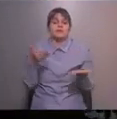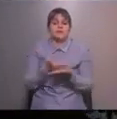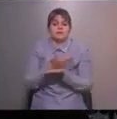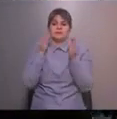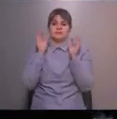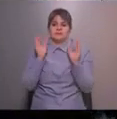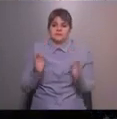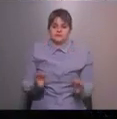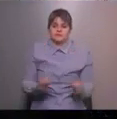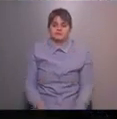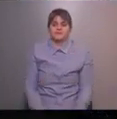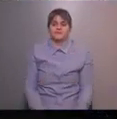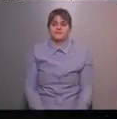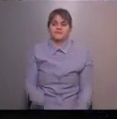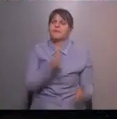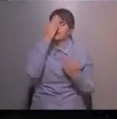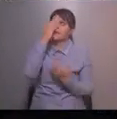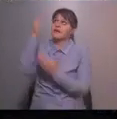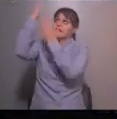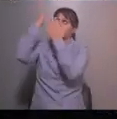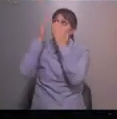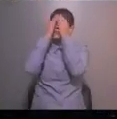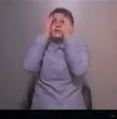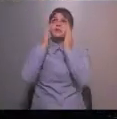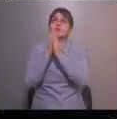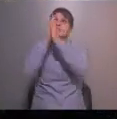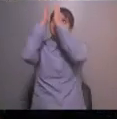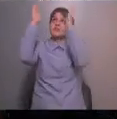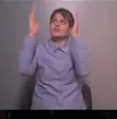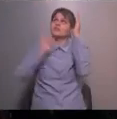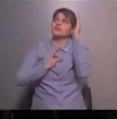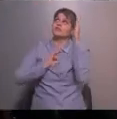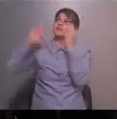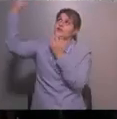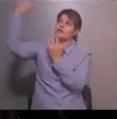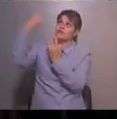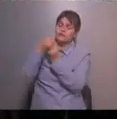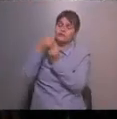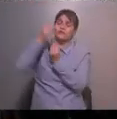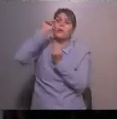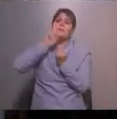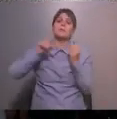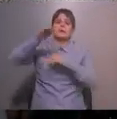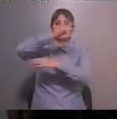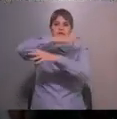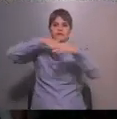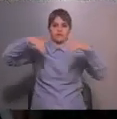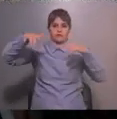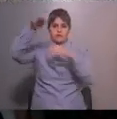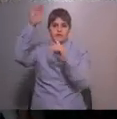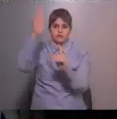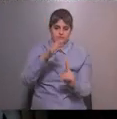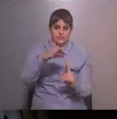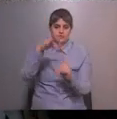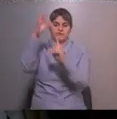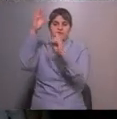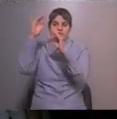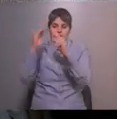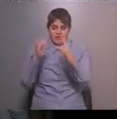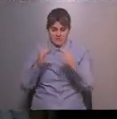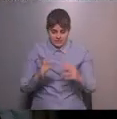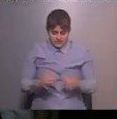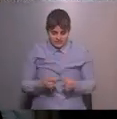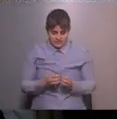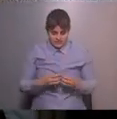nossa morte. Amém. Je vous salue, Marie, pleine de grâce. Le Seigneur est avec vous. Vous êtes bénie entre toutes